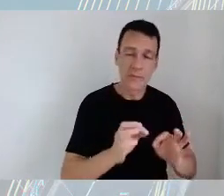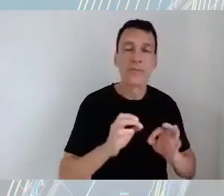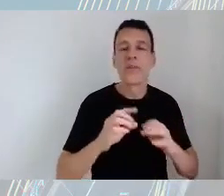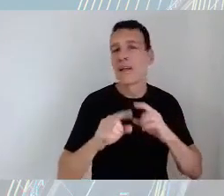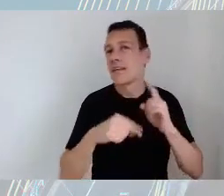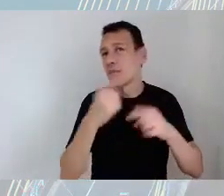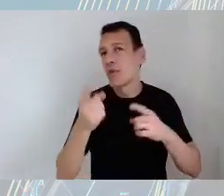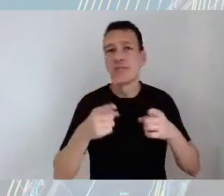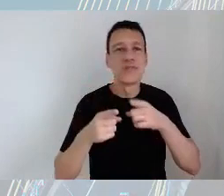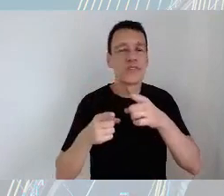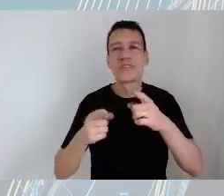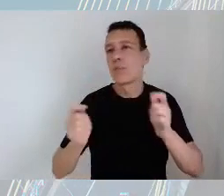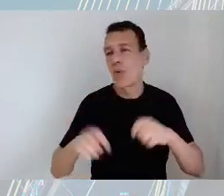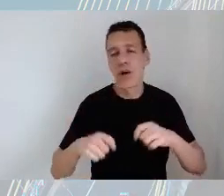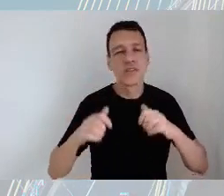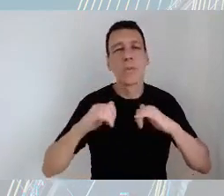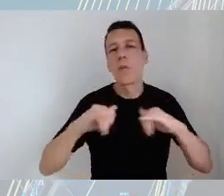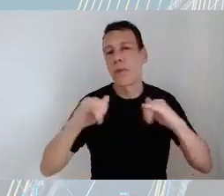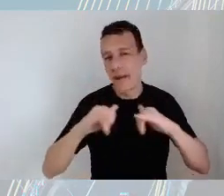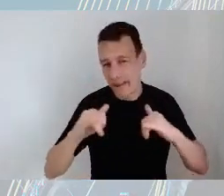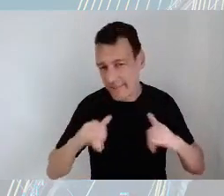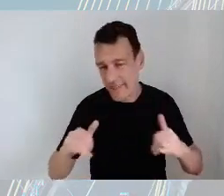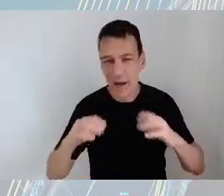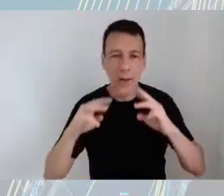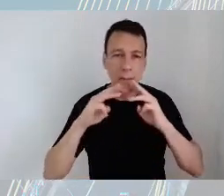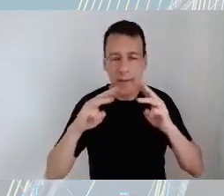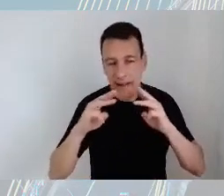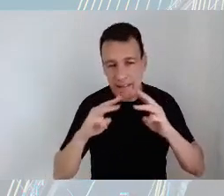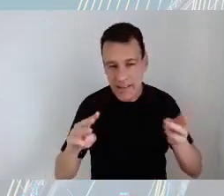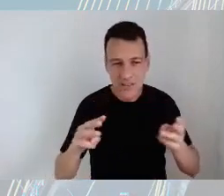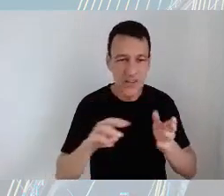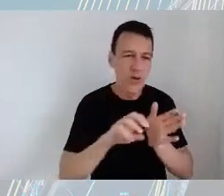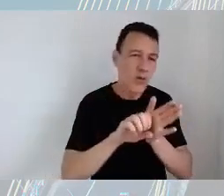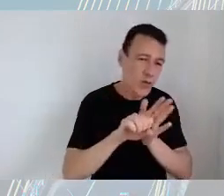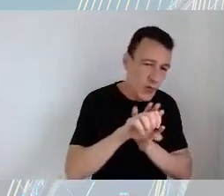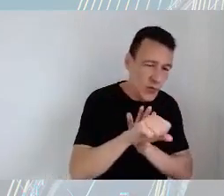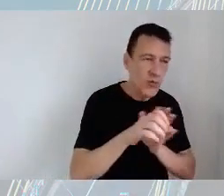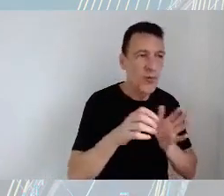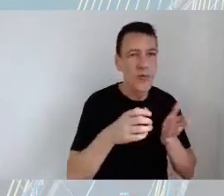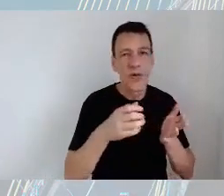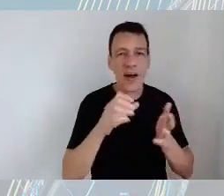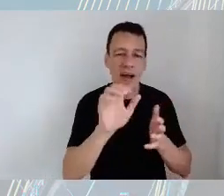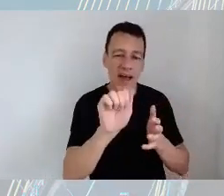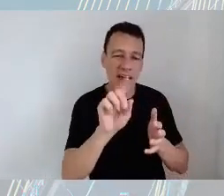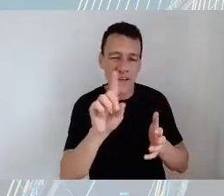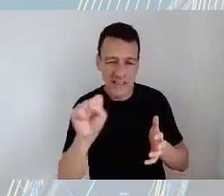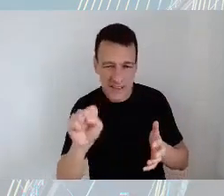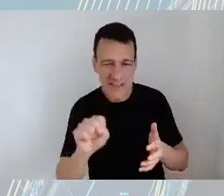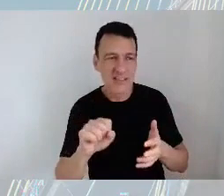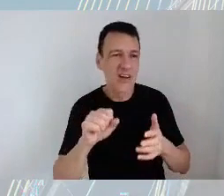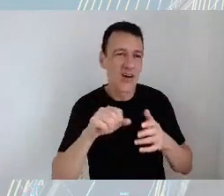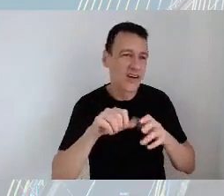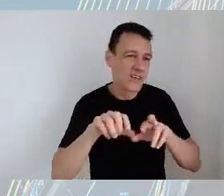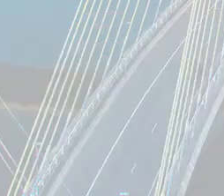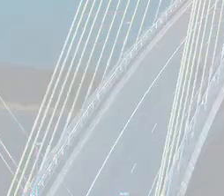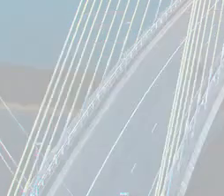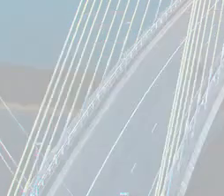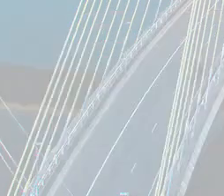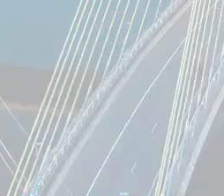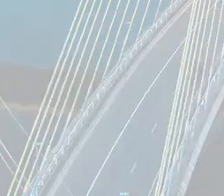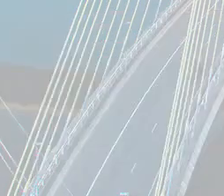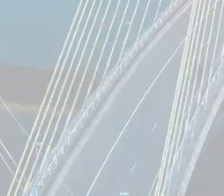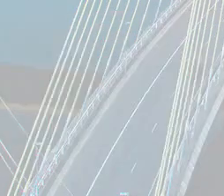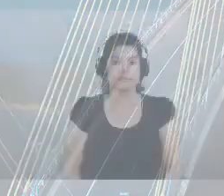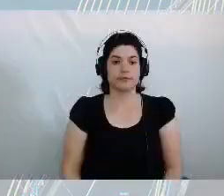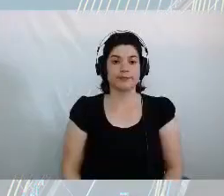né, Facebook Ads, e conseguir trazer clientes mais qualificados para dentro do teu e-commerce. O banco, nós temos uma característica de que esses clientes, às vezes,